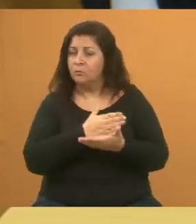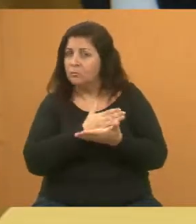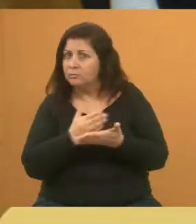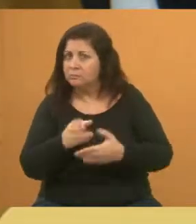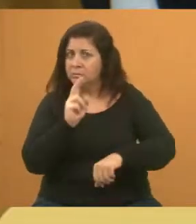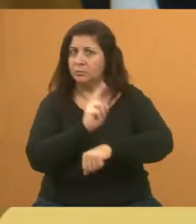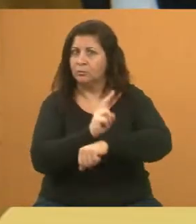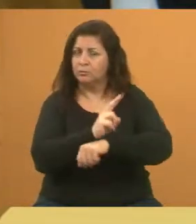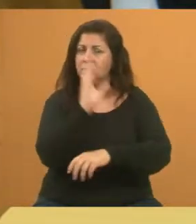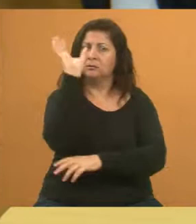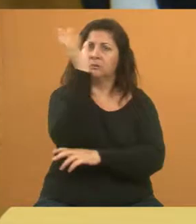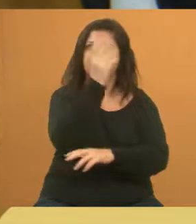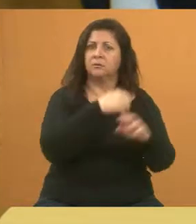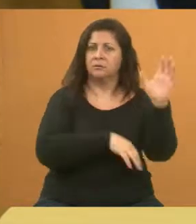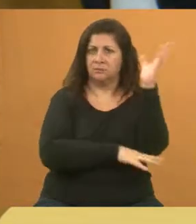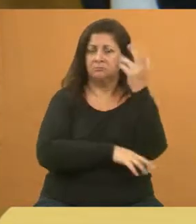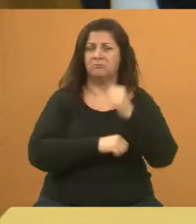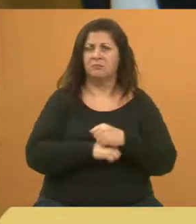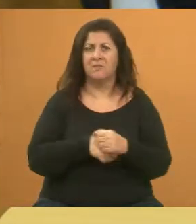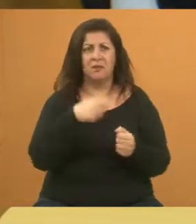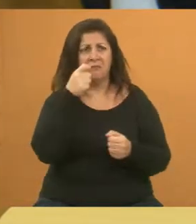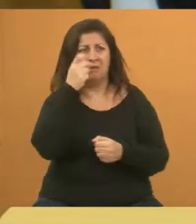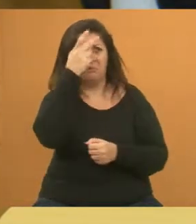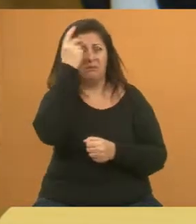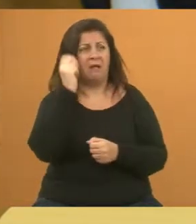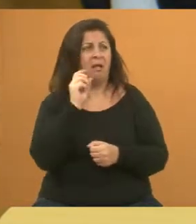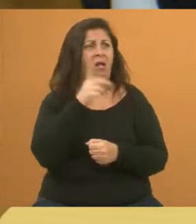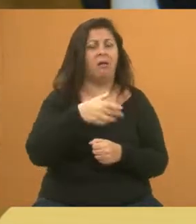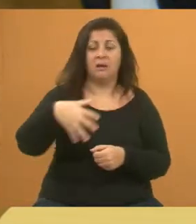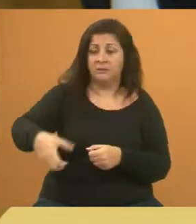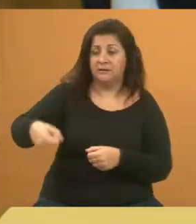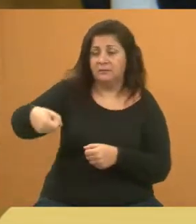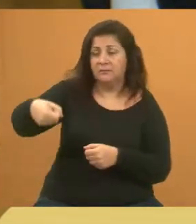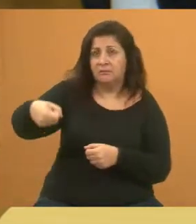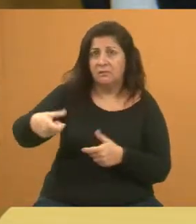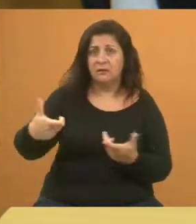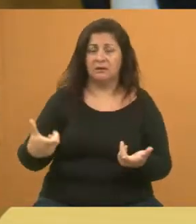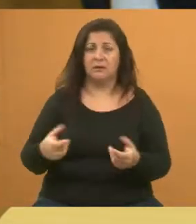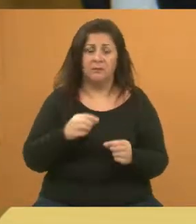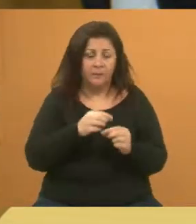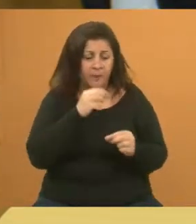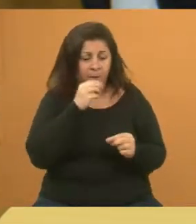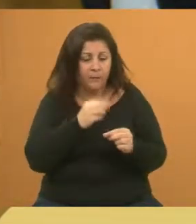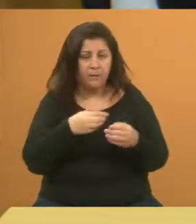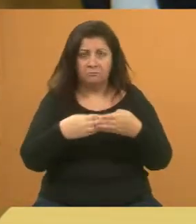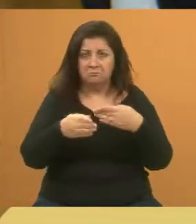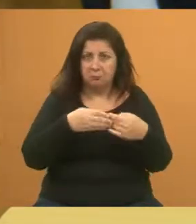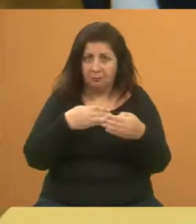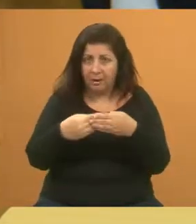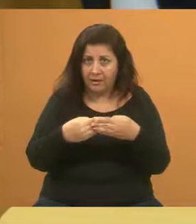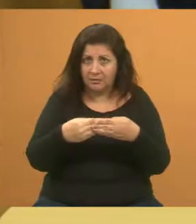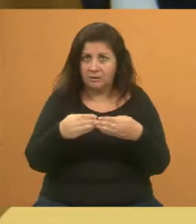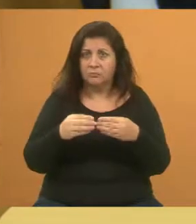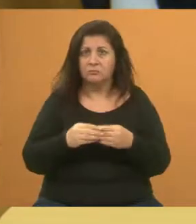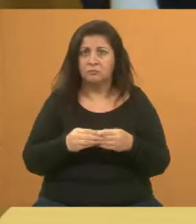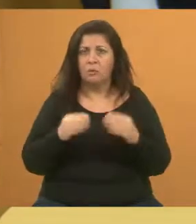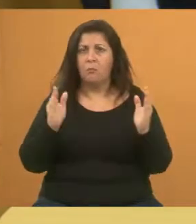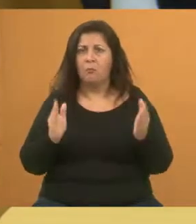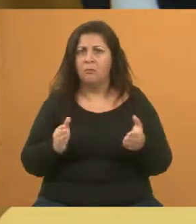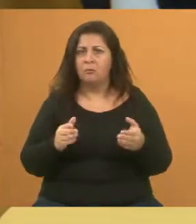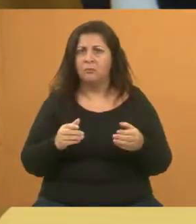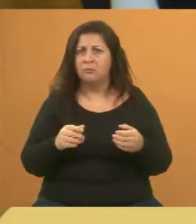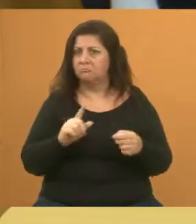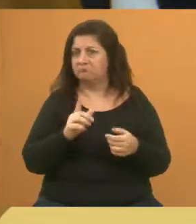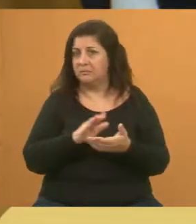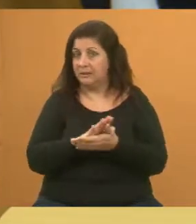nosso ambiente agora, eu vejo que muitas pessoas não dão valor a esse negócio de sacolinha plástica, de canudo plástico. Hoje, isso não faz efeito